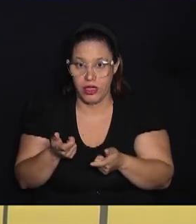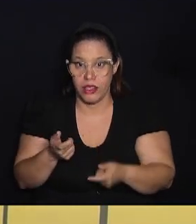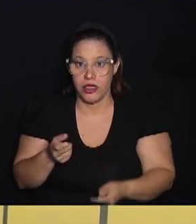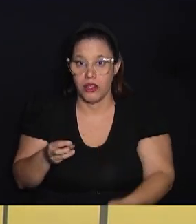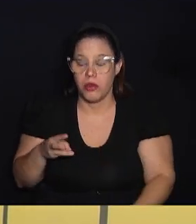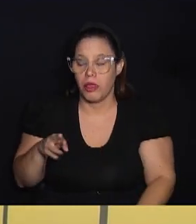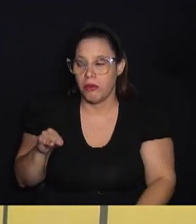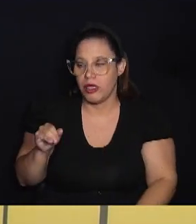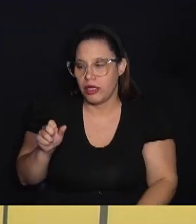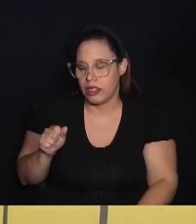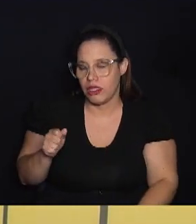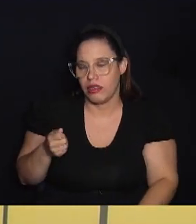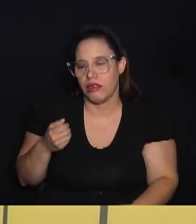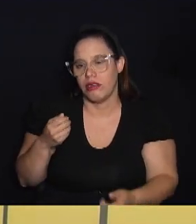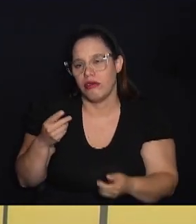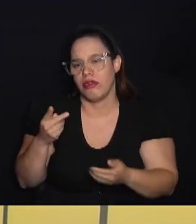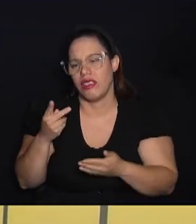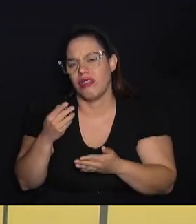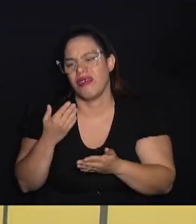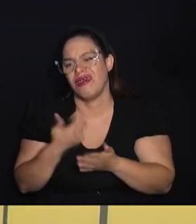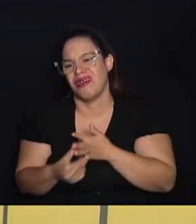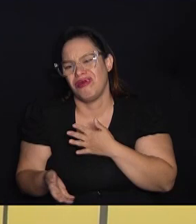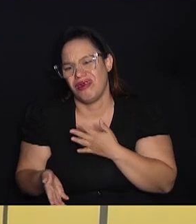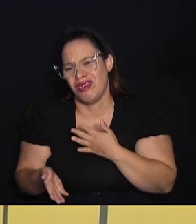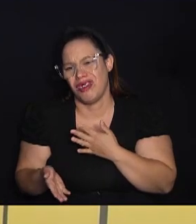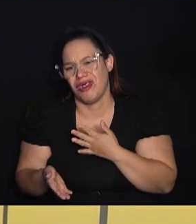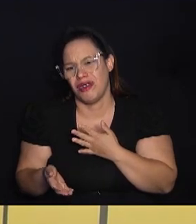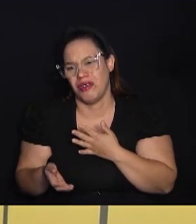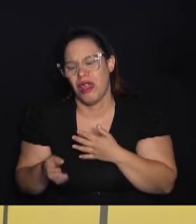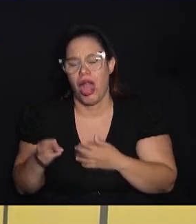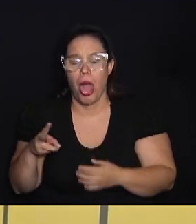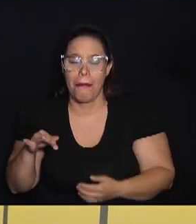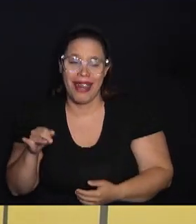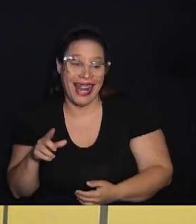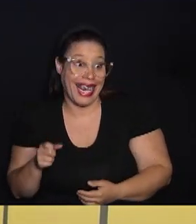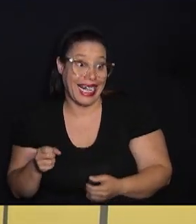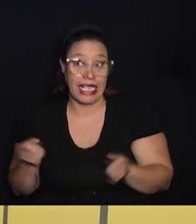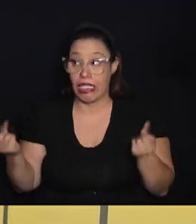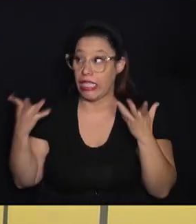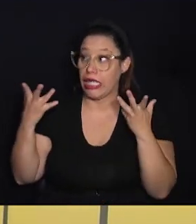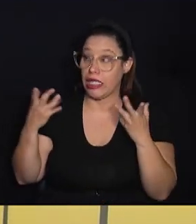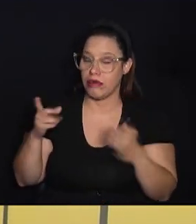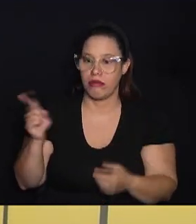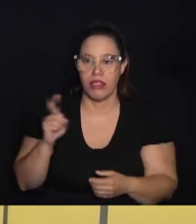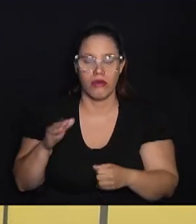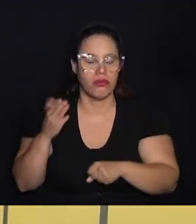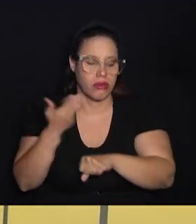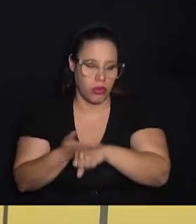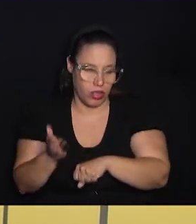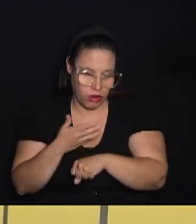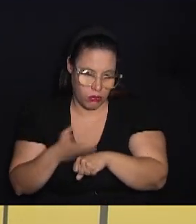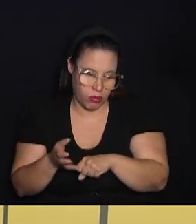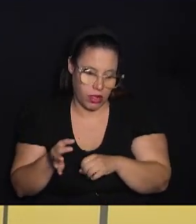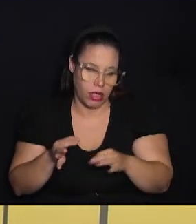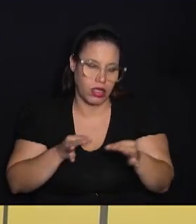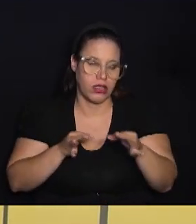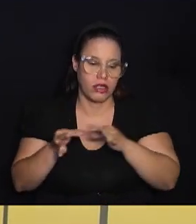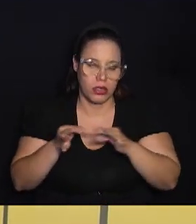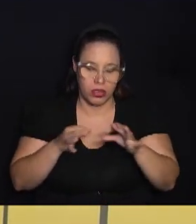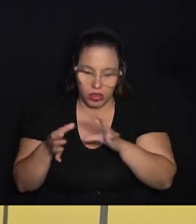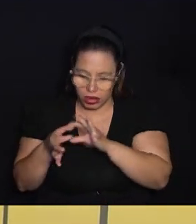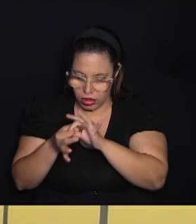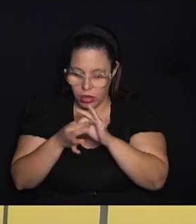aí às vezes a pessoa chega lá querendo um milagre o milagre não vai existir toda a prática integrativa séria e consistente ela vai